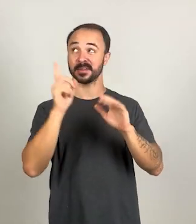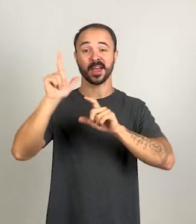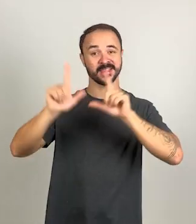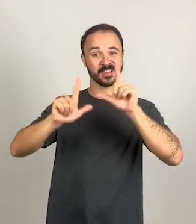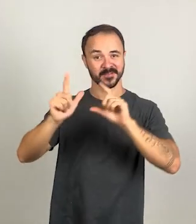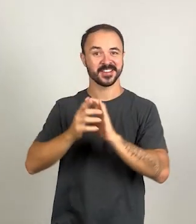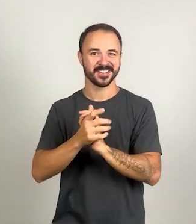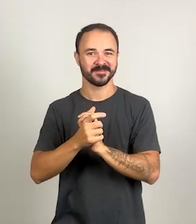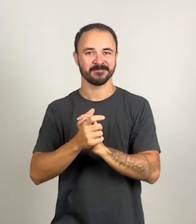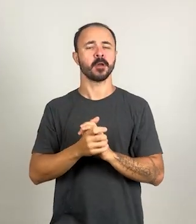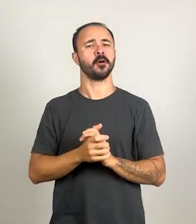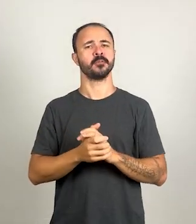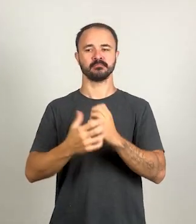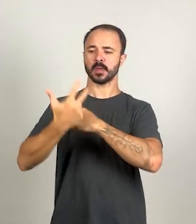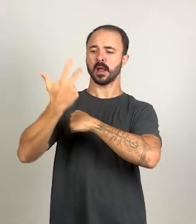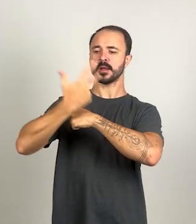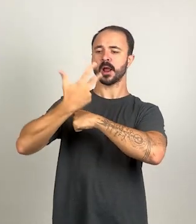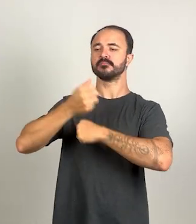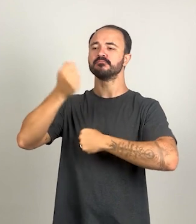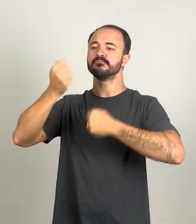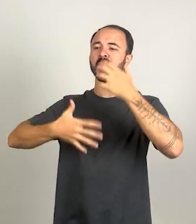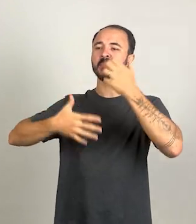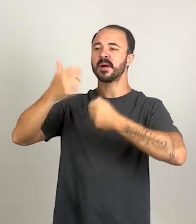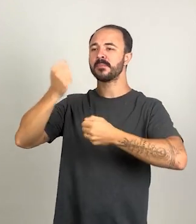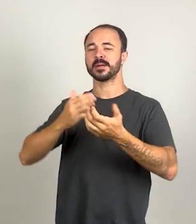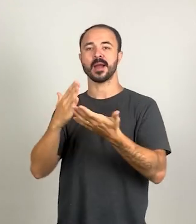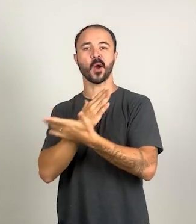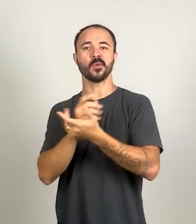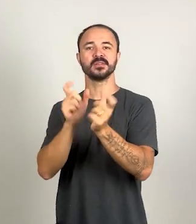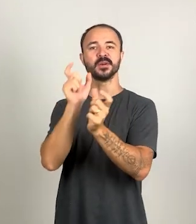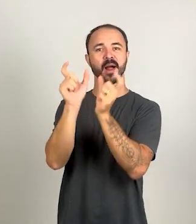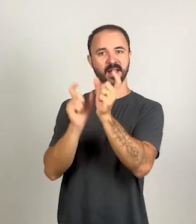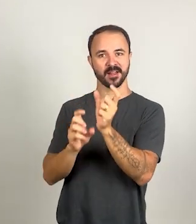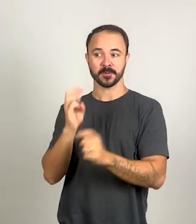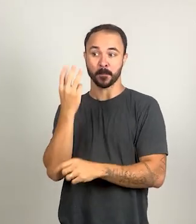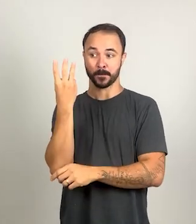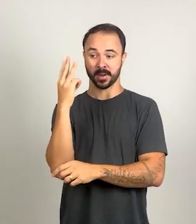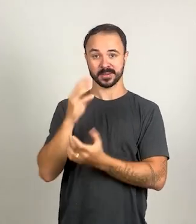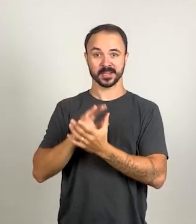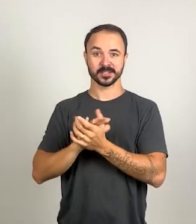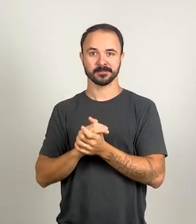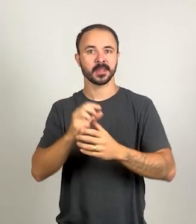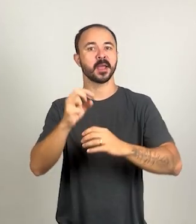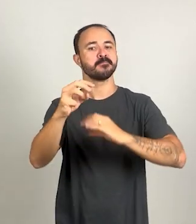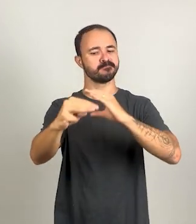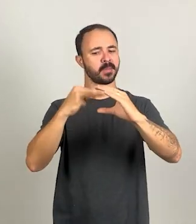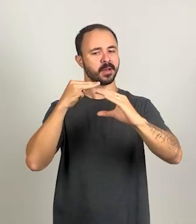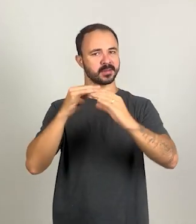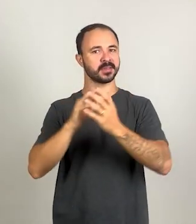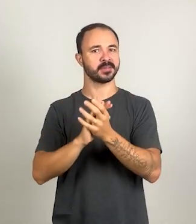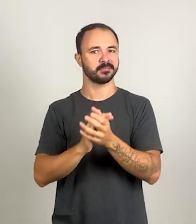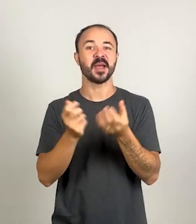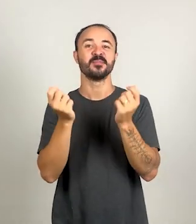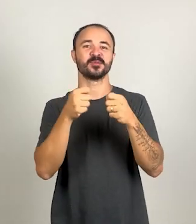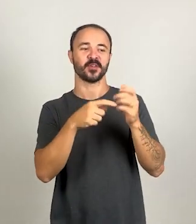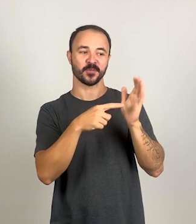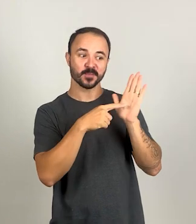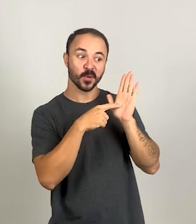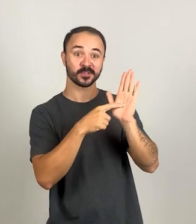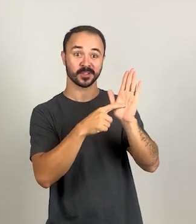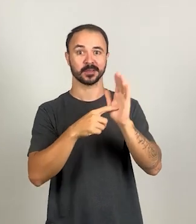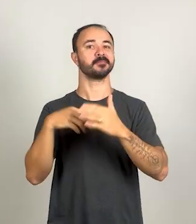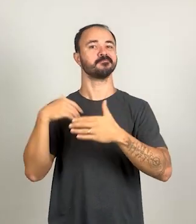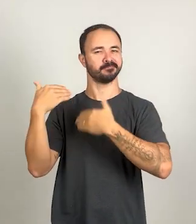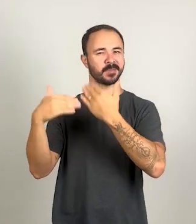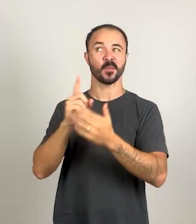falando sobre as expressões maranhas que você mais utiliza no seu dia a dia Envia pra gente e você pode aparecer aqui na TV nas